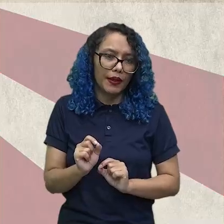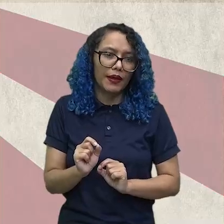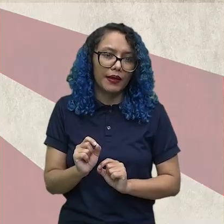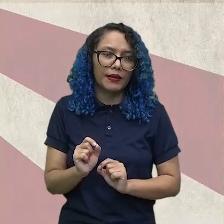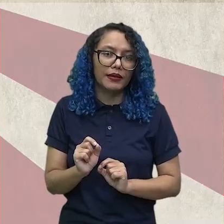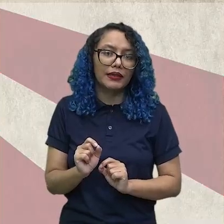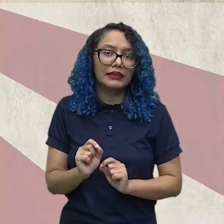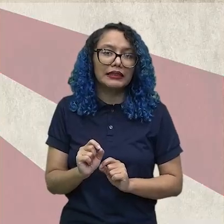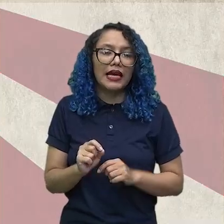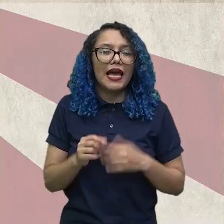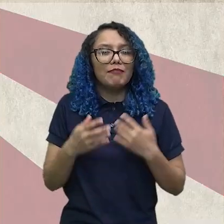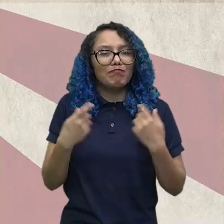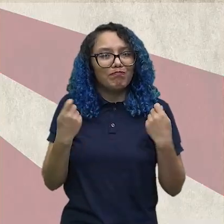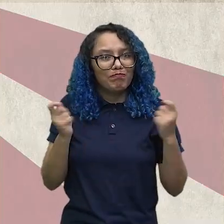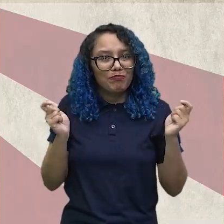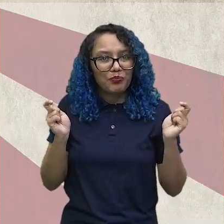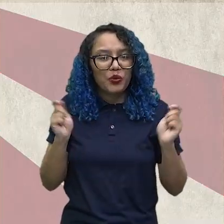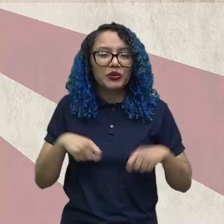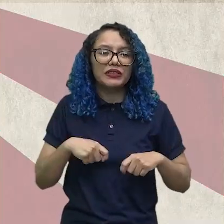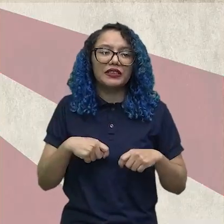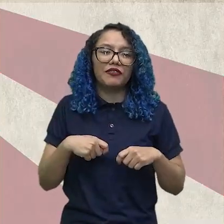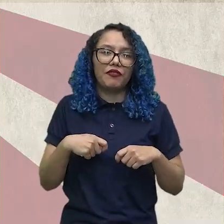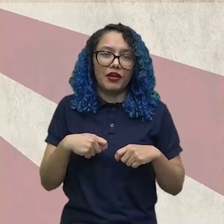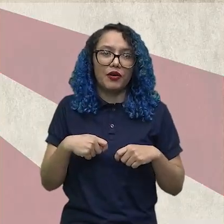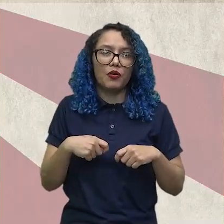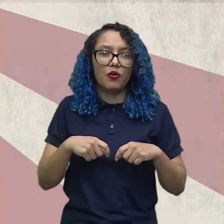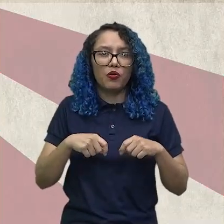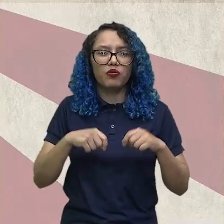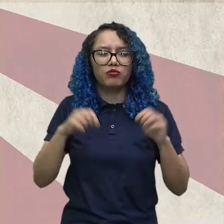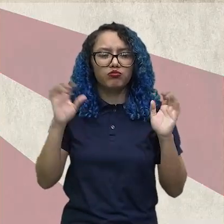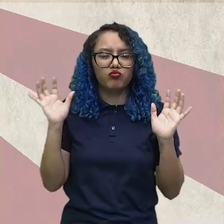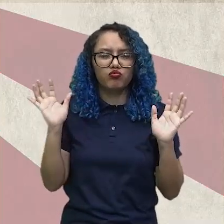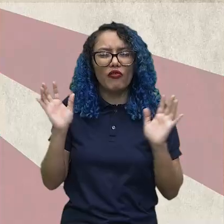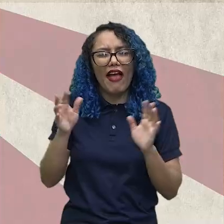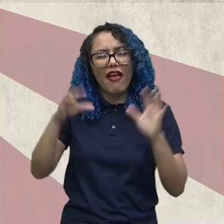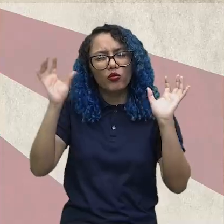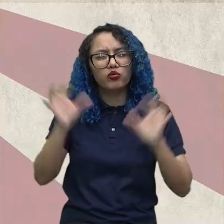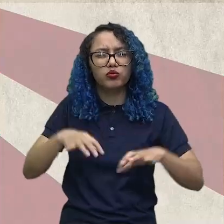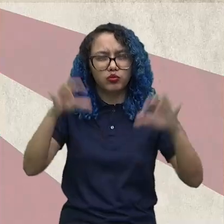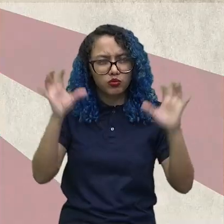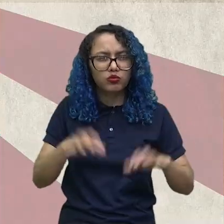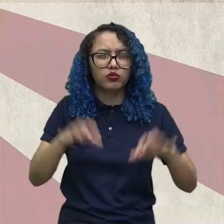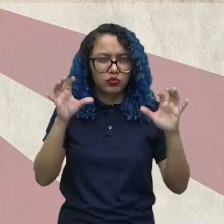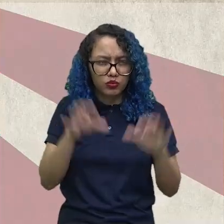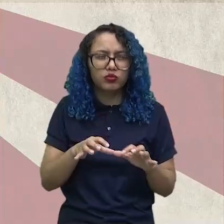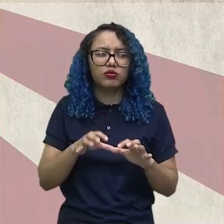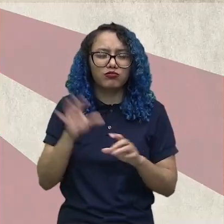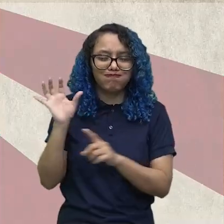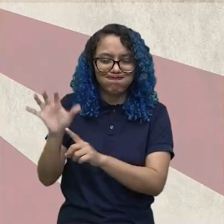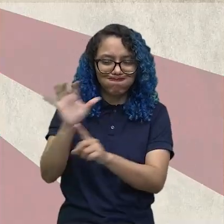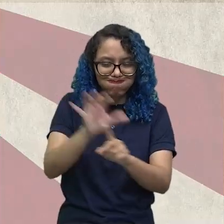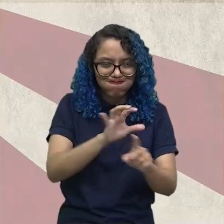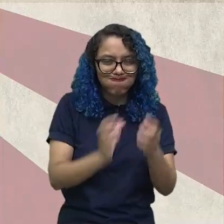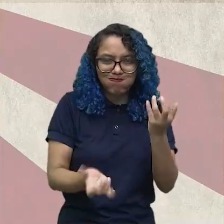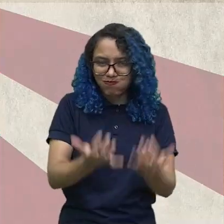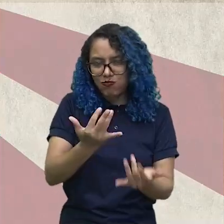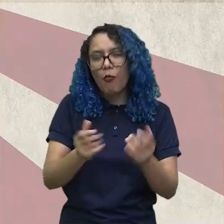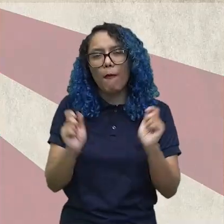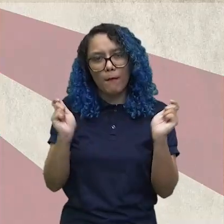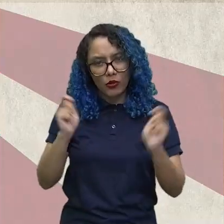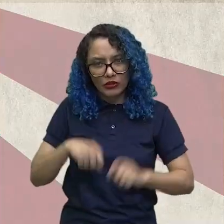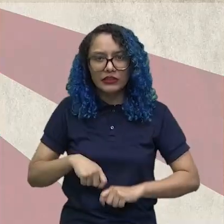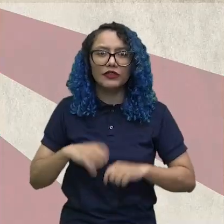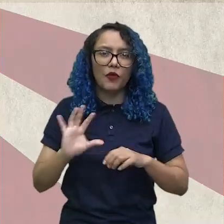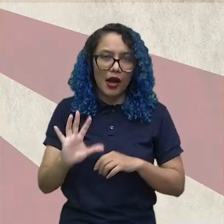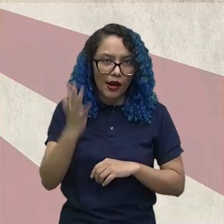estão vulneráveis à questão dos temporais, da ventania, do fogo, e a